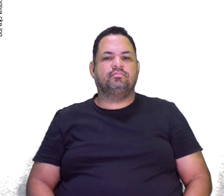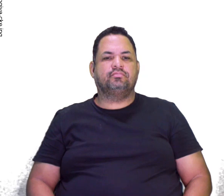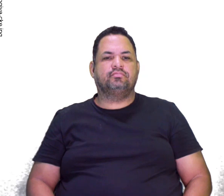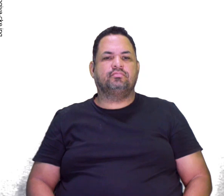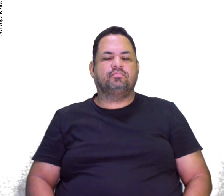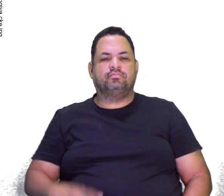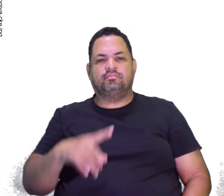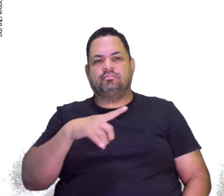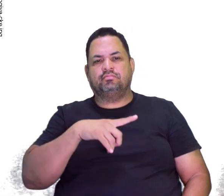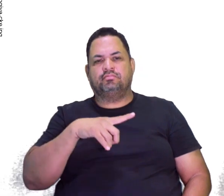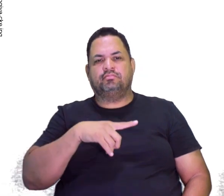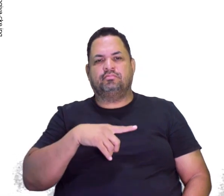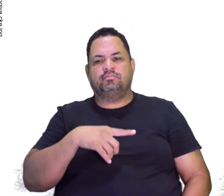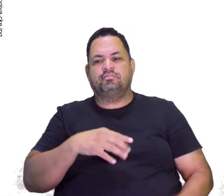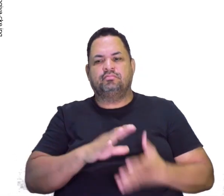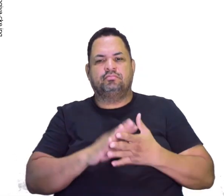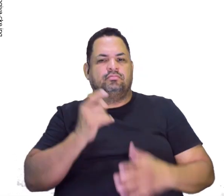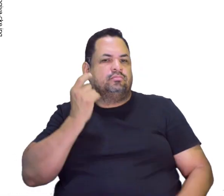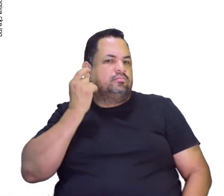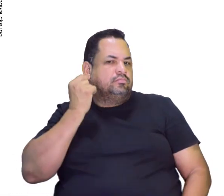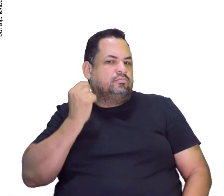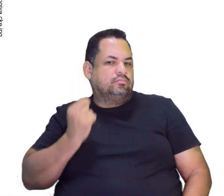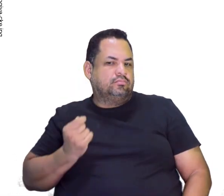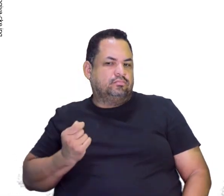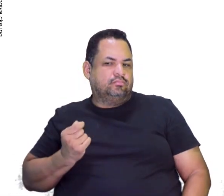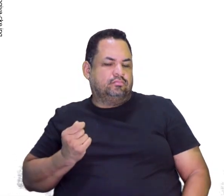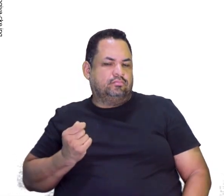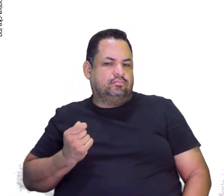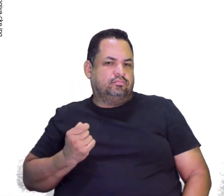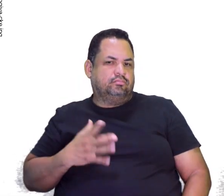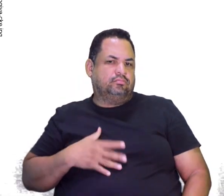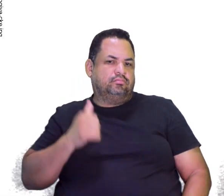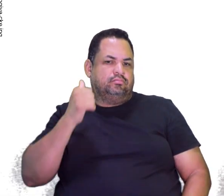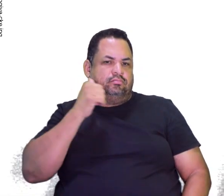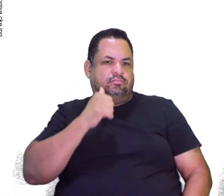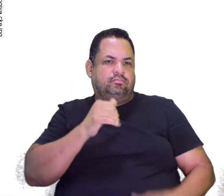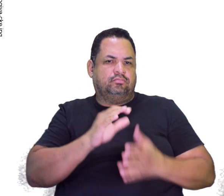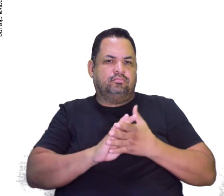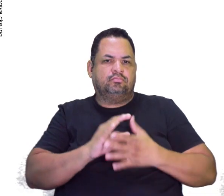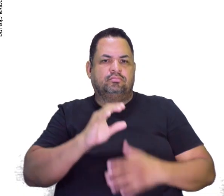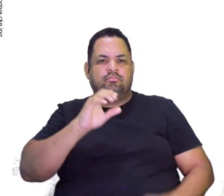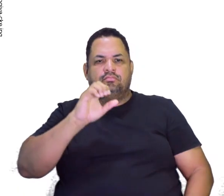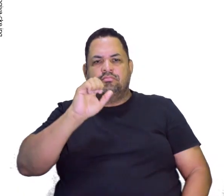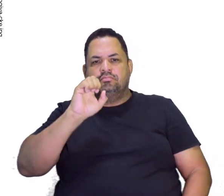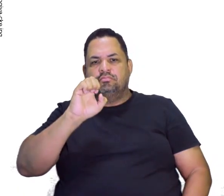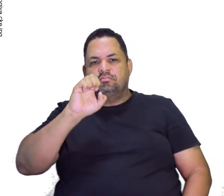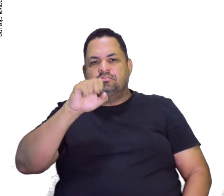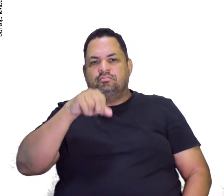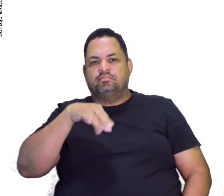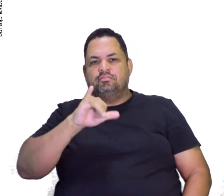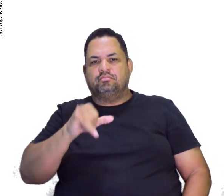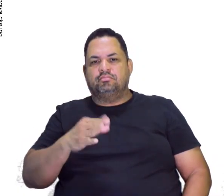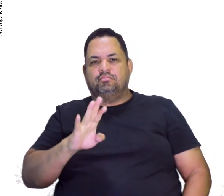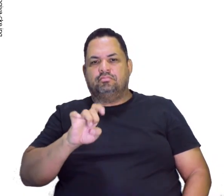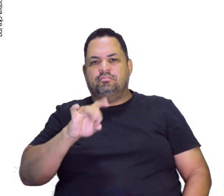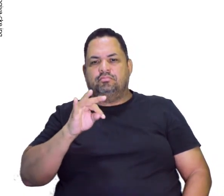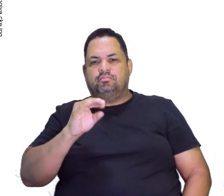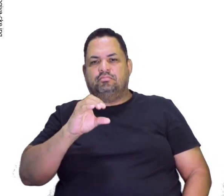aqui da da Sila onde ela eh o nome do quadro é engajamento social são pessoas